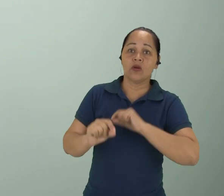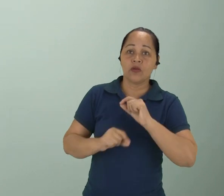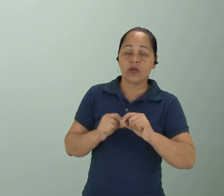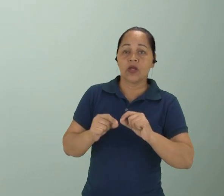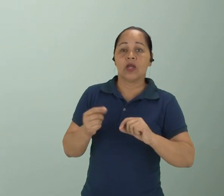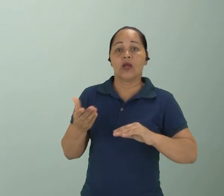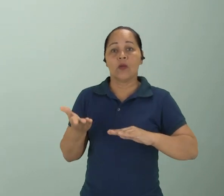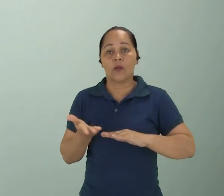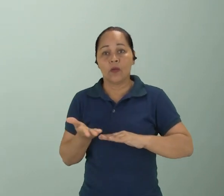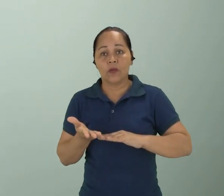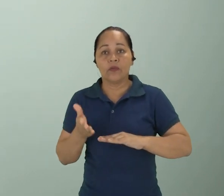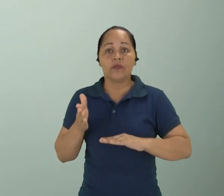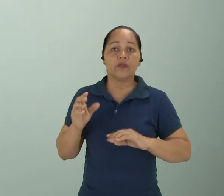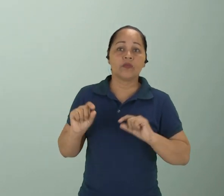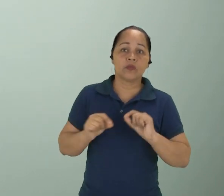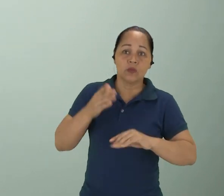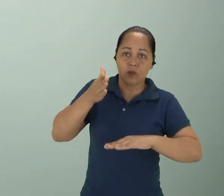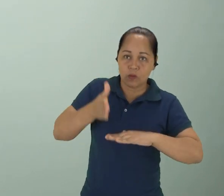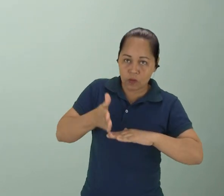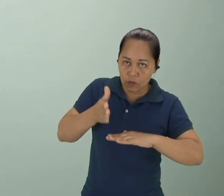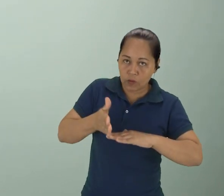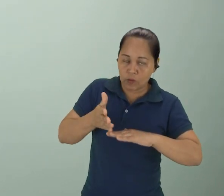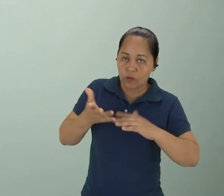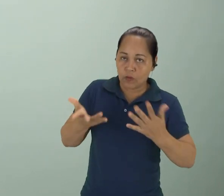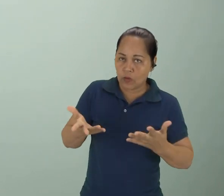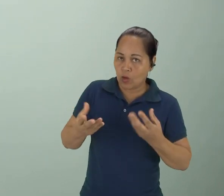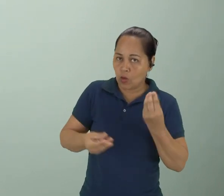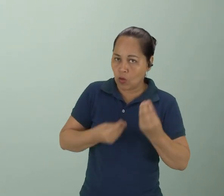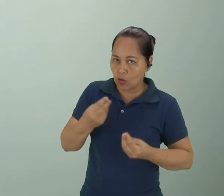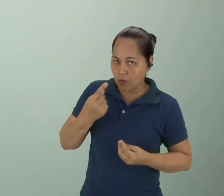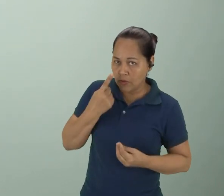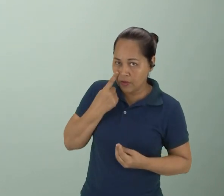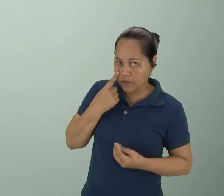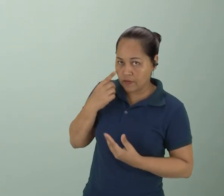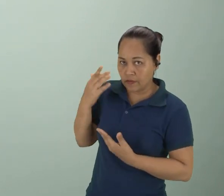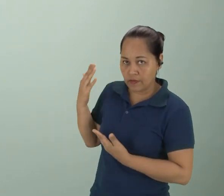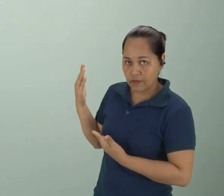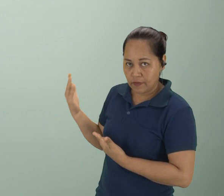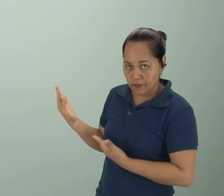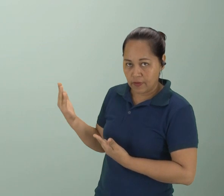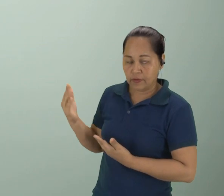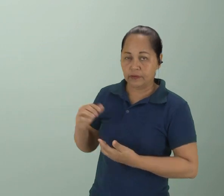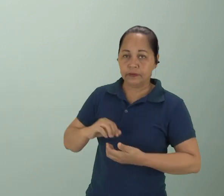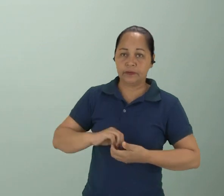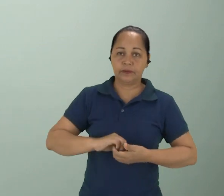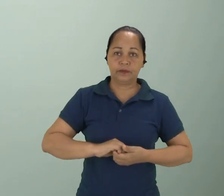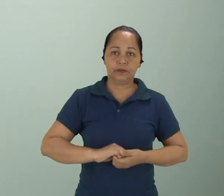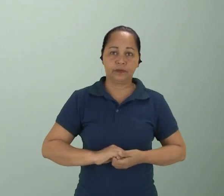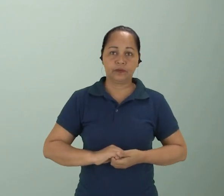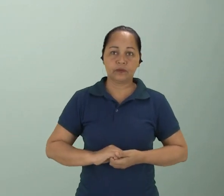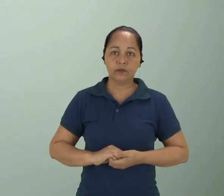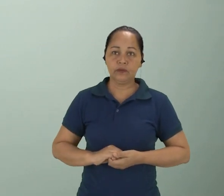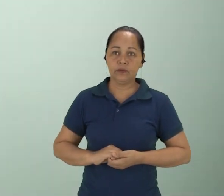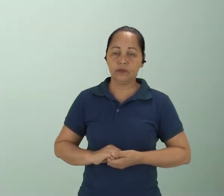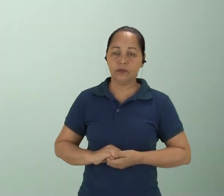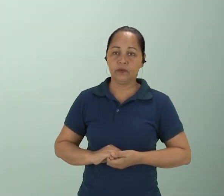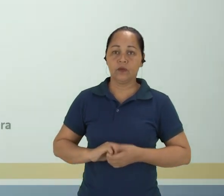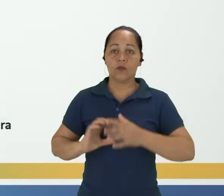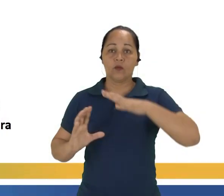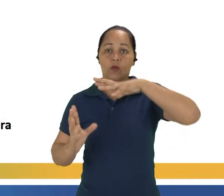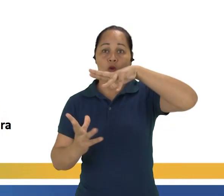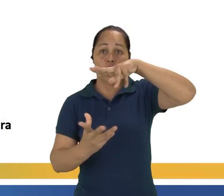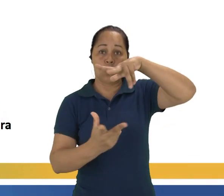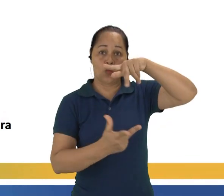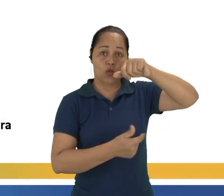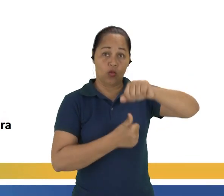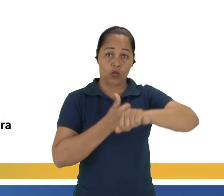qual a gente se situa no contemporâneo mas vamos é só para gente se localizar ó o